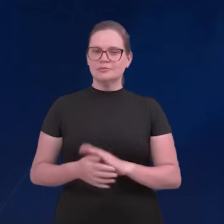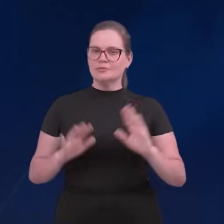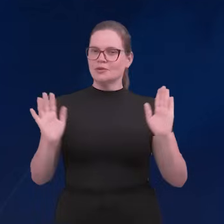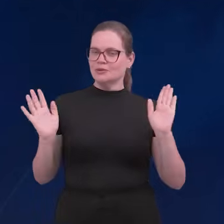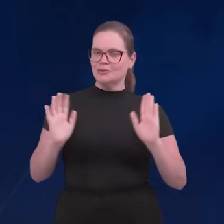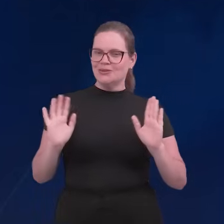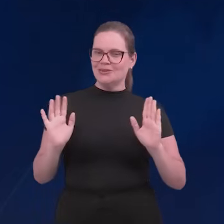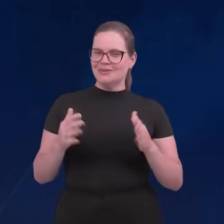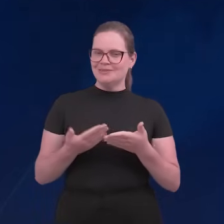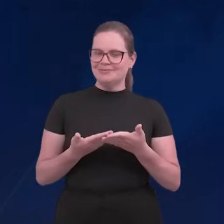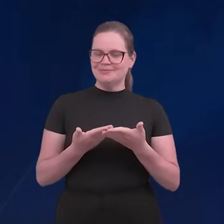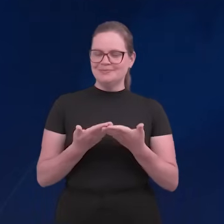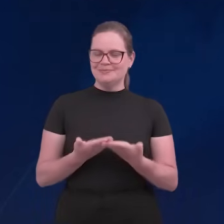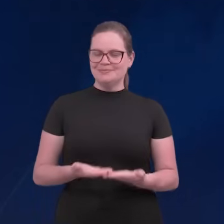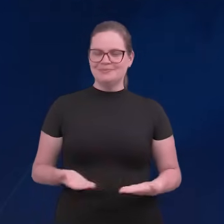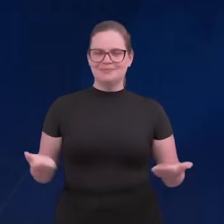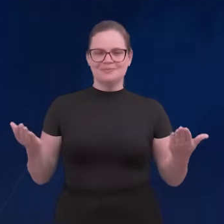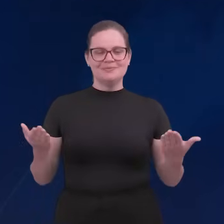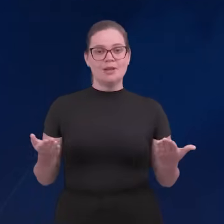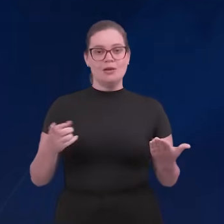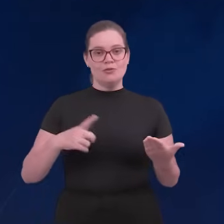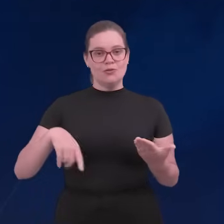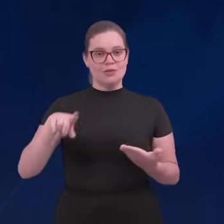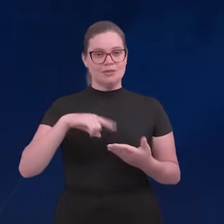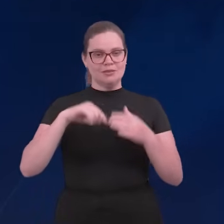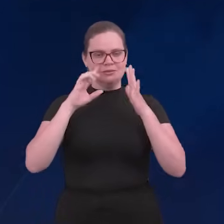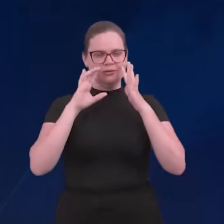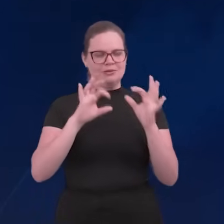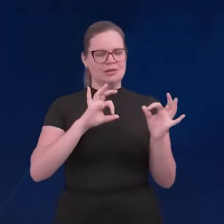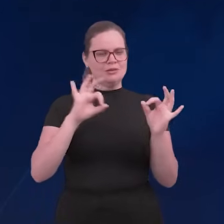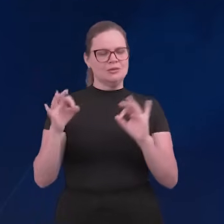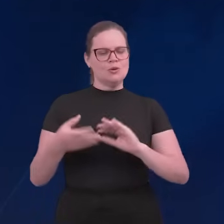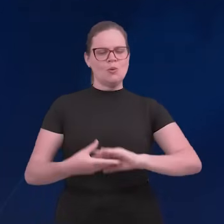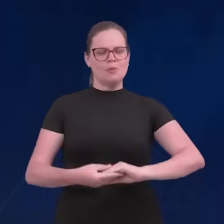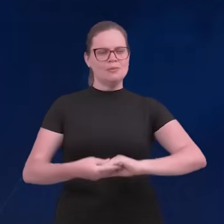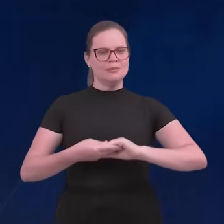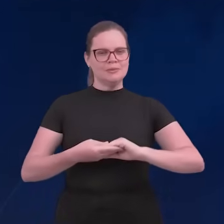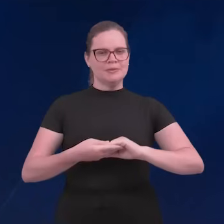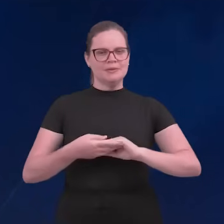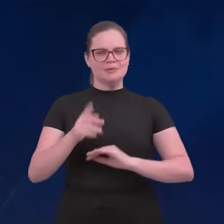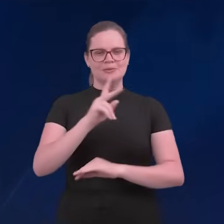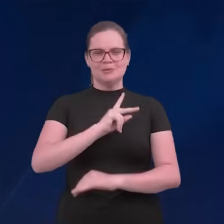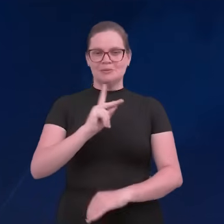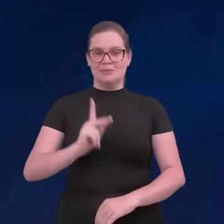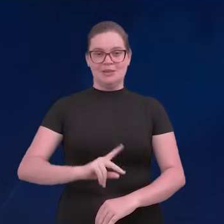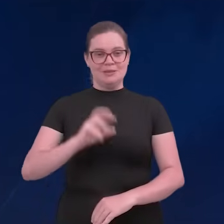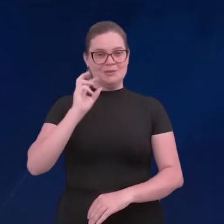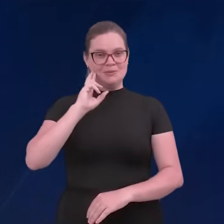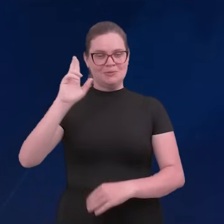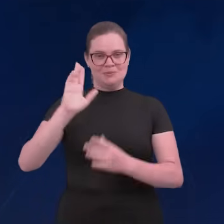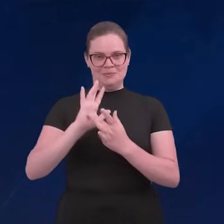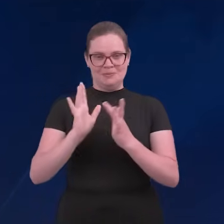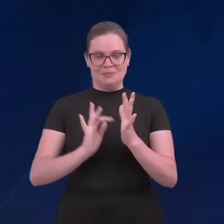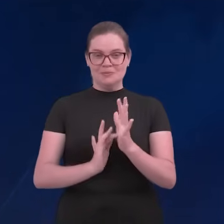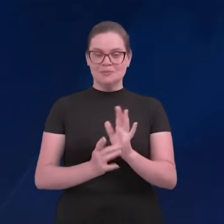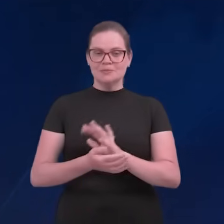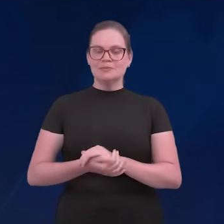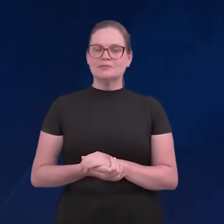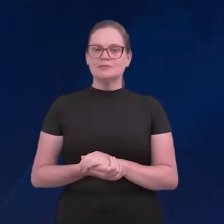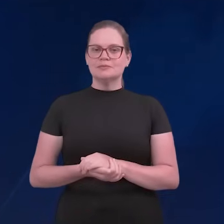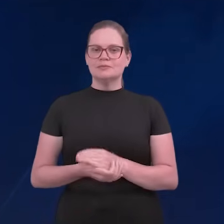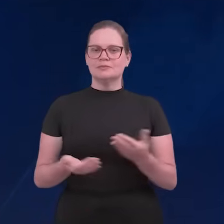Olá, desejo a todos os que nos assistem a paz do Senhor Jesus Cristo. Este